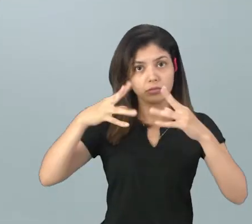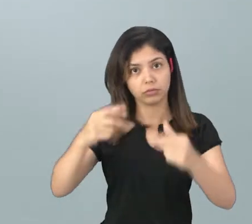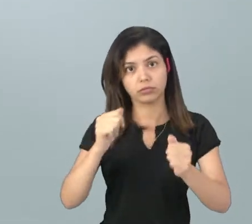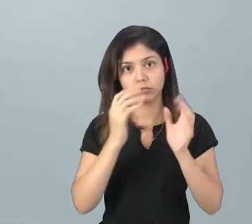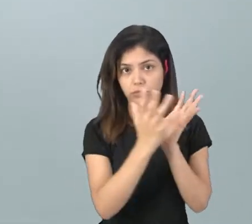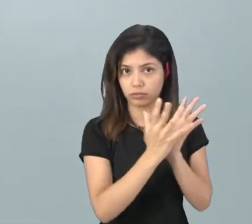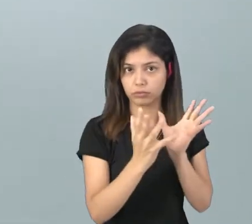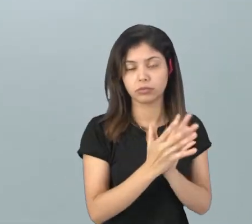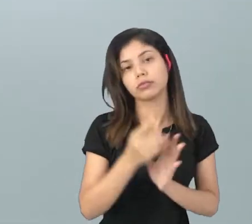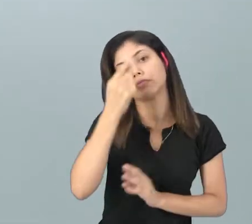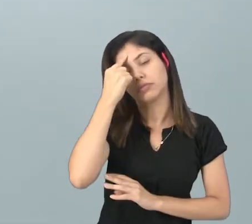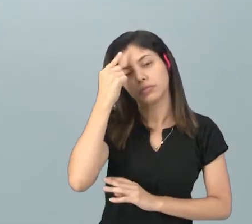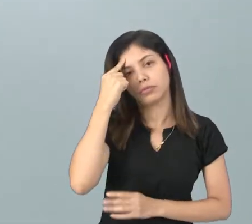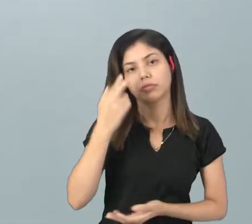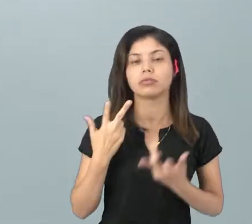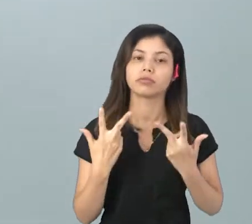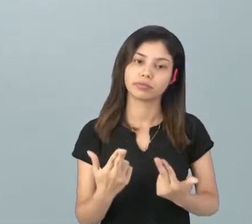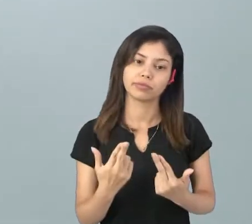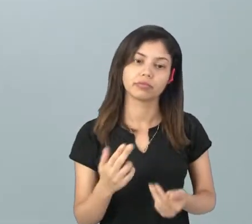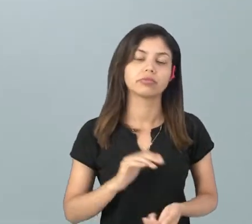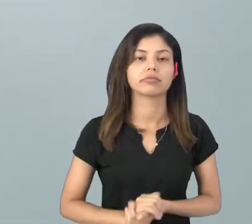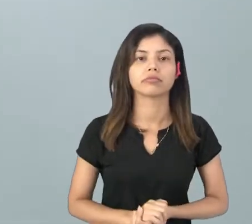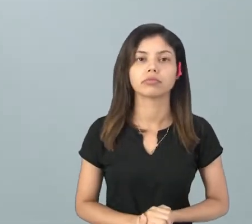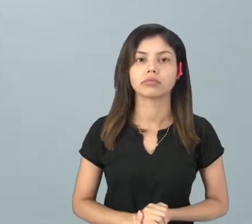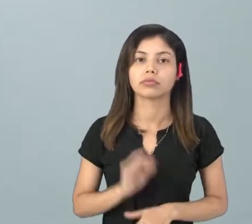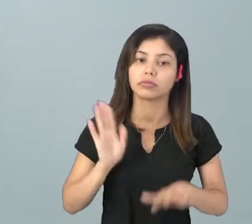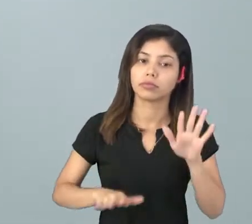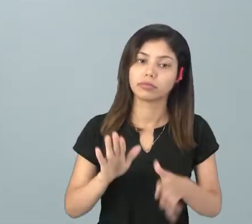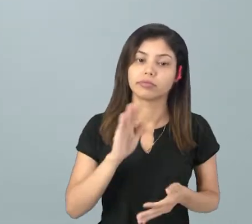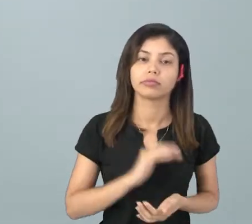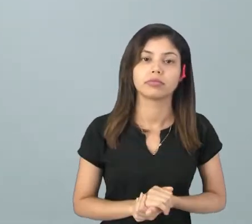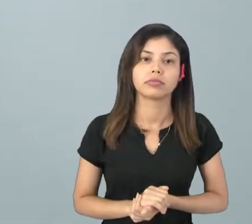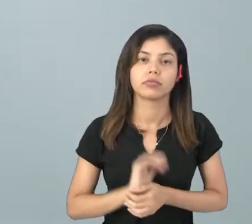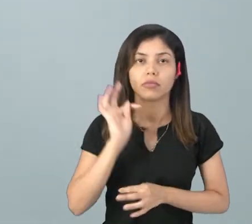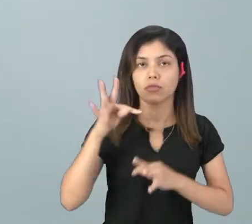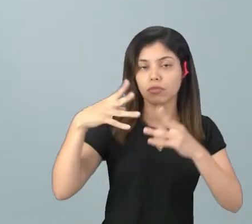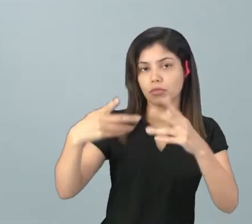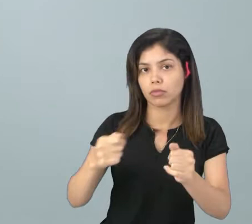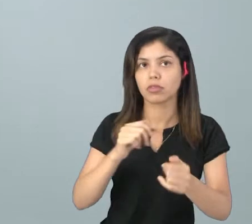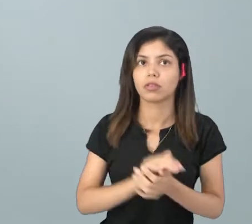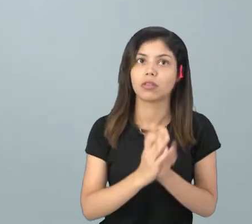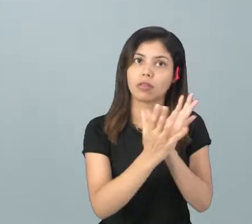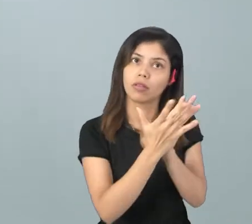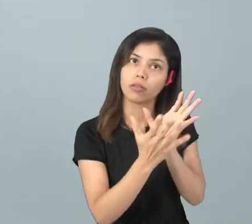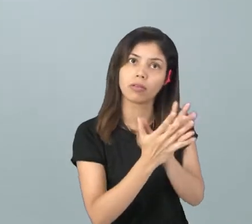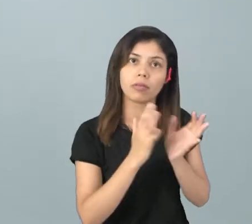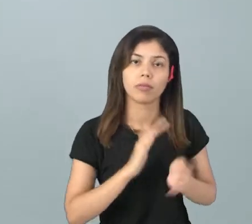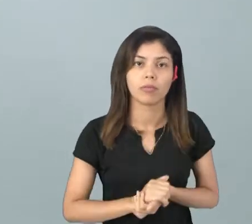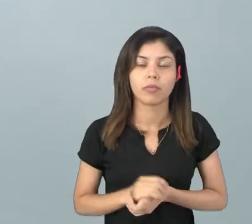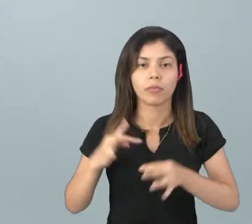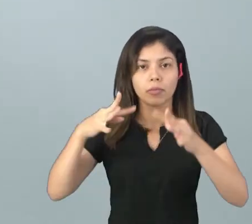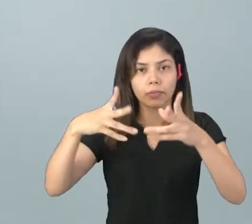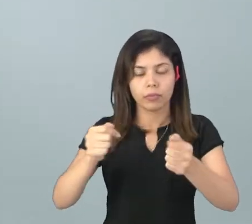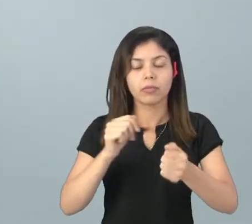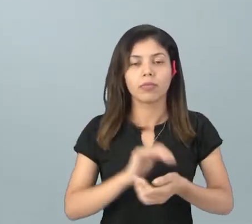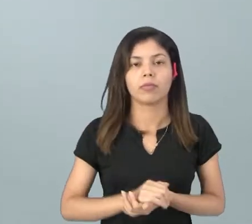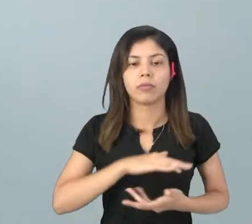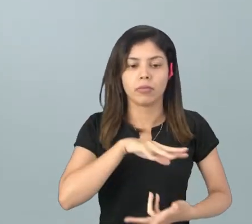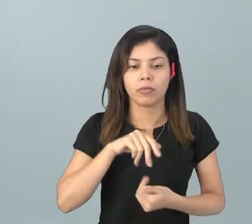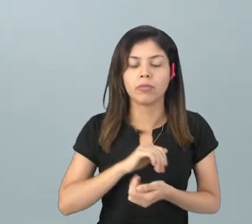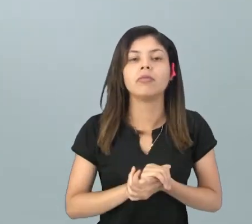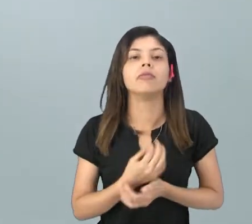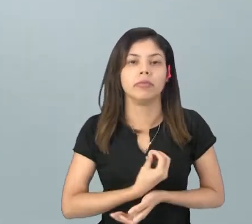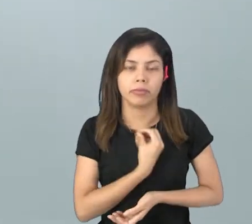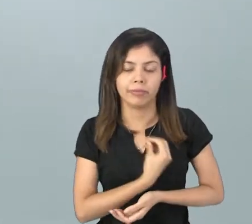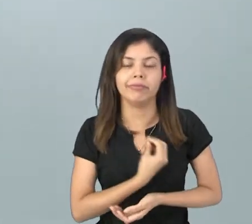sua comunidade pense igual a ele. E, às vezes, coloca em risco toda uma comunidade, coloca todo mundo em risco de